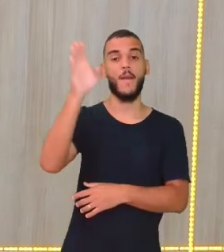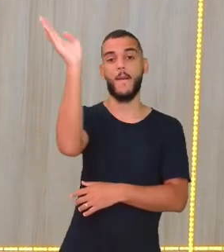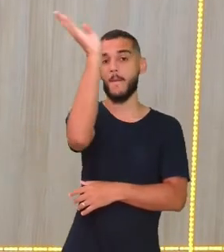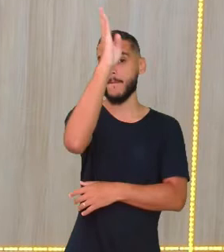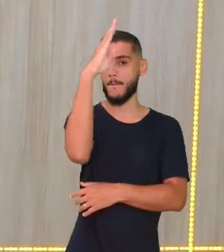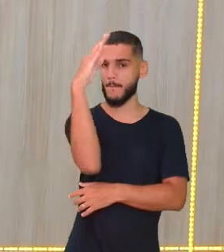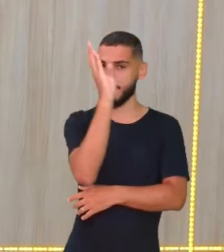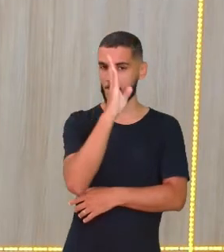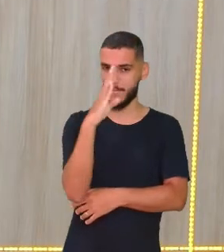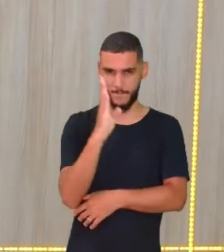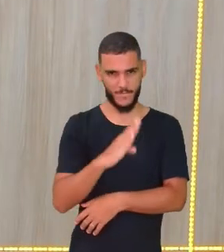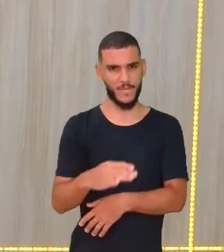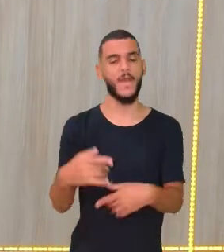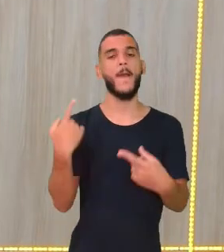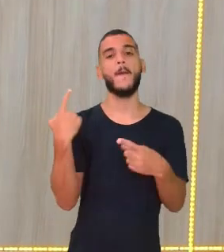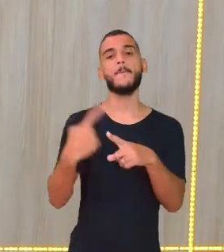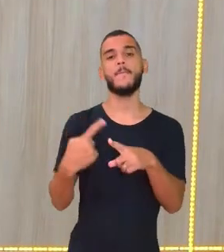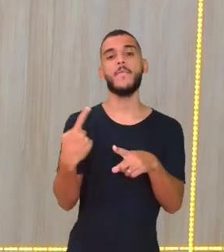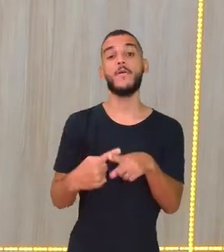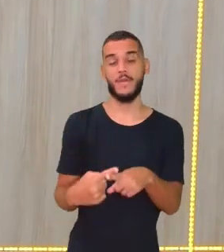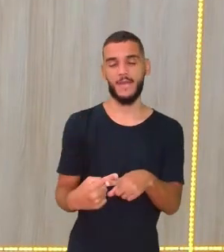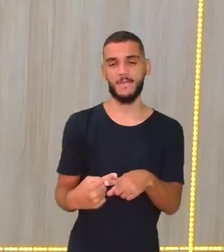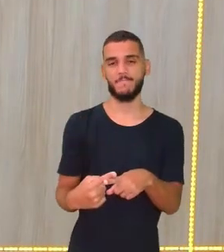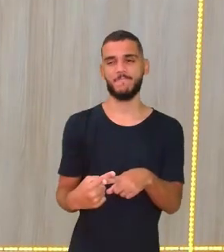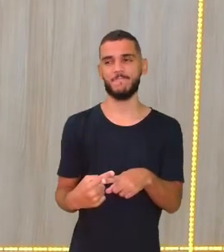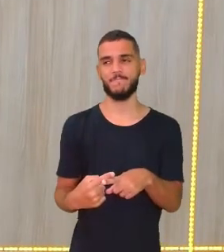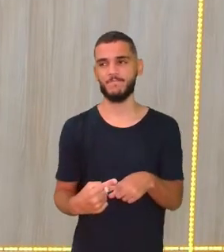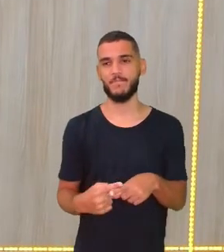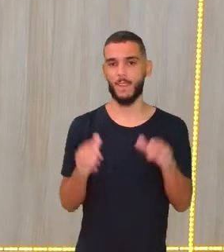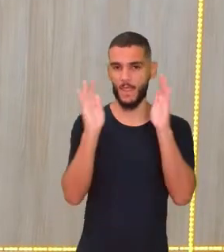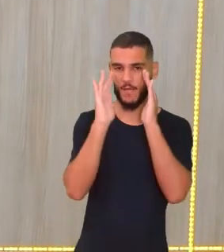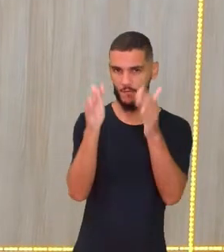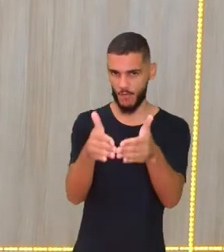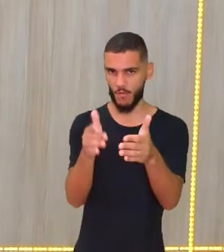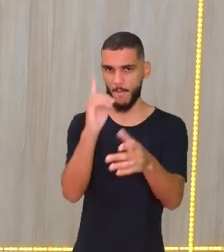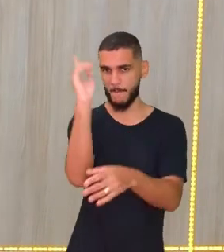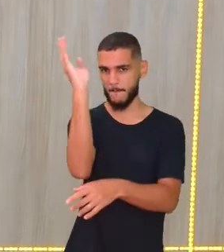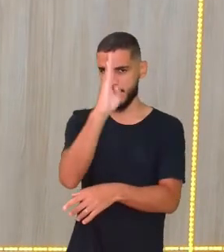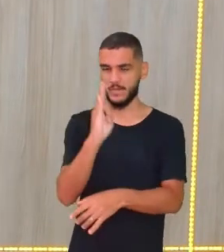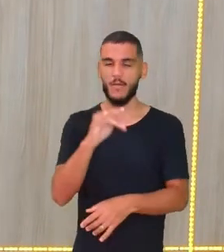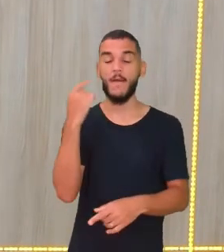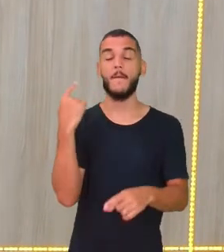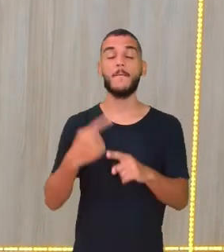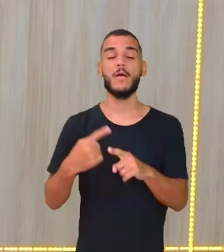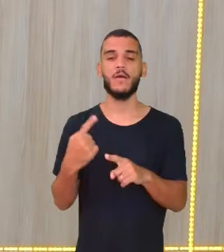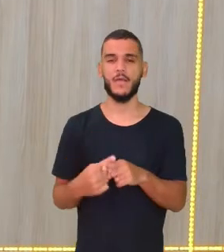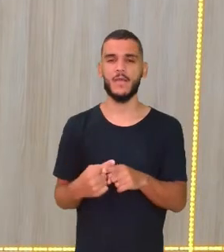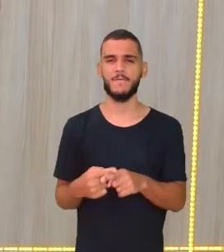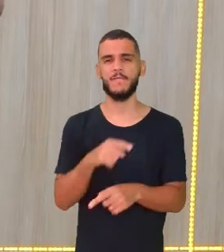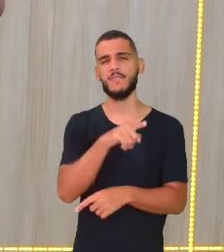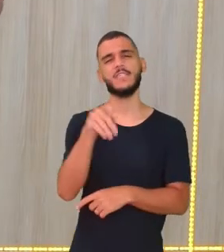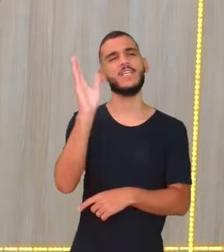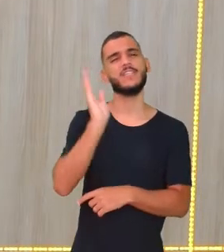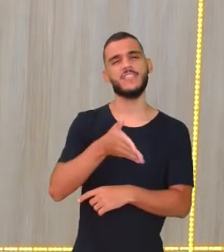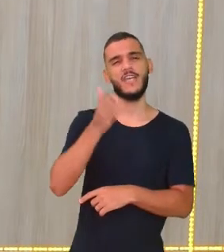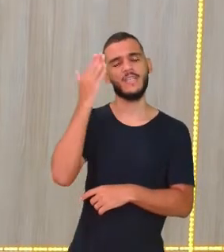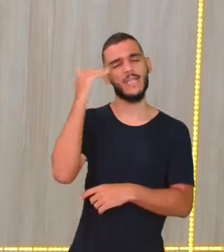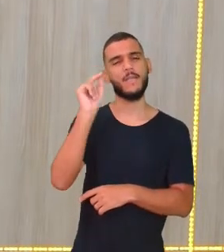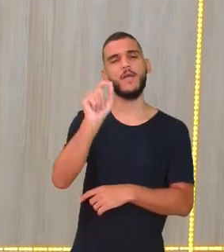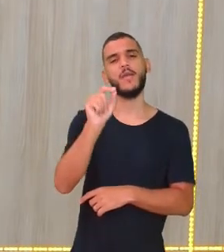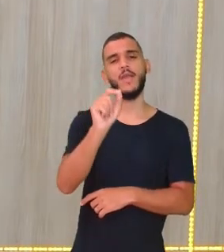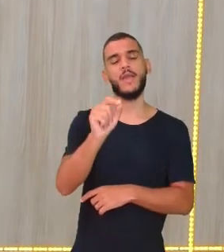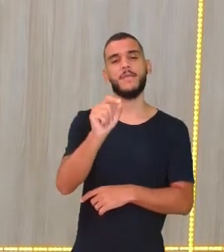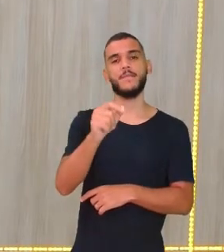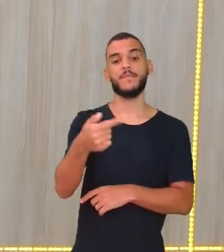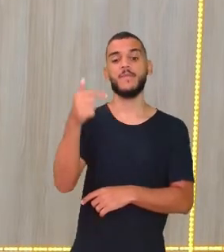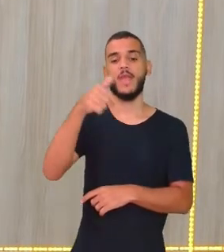Por quê? Porque nós sabemos, não sei se vocês sabem, mas vocês já ouviram sobre o